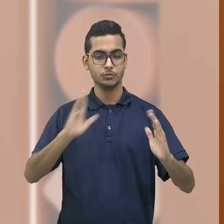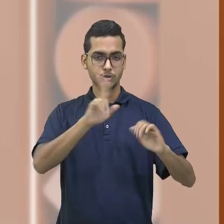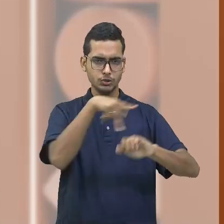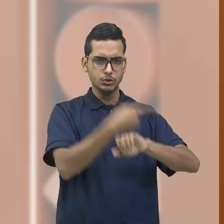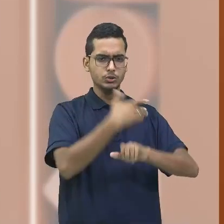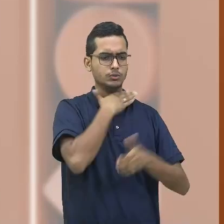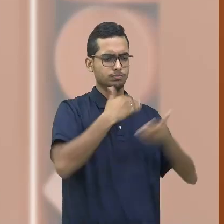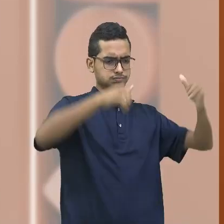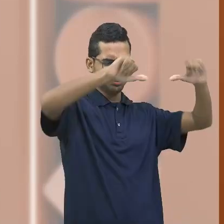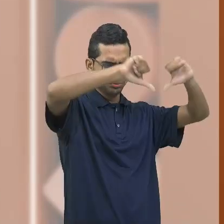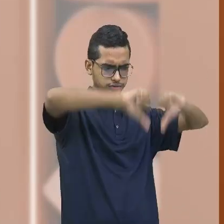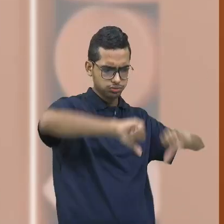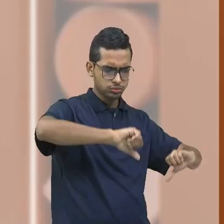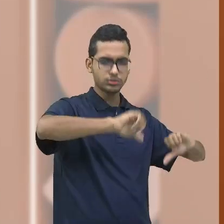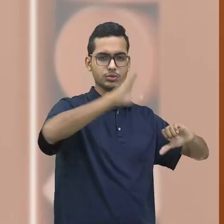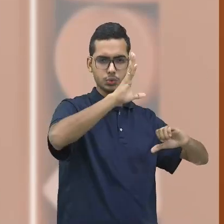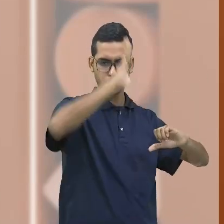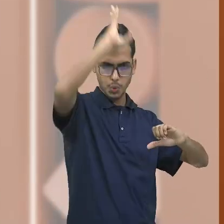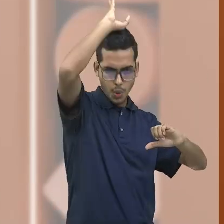do Império Romano,